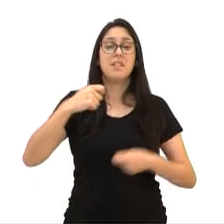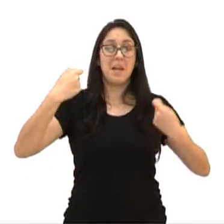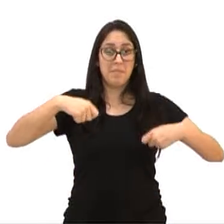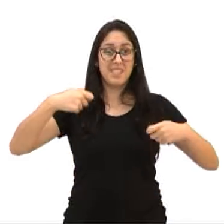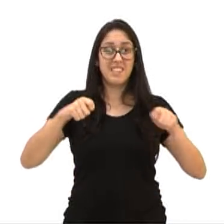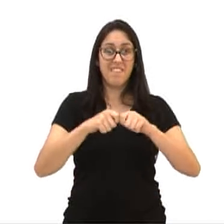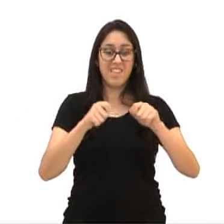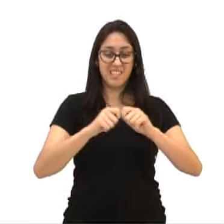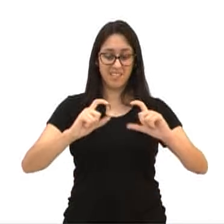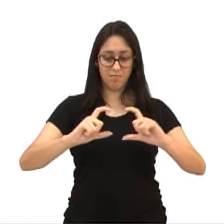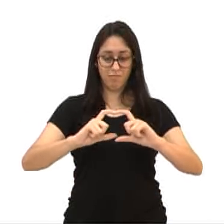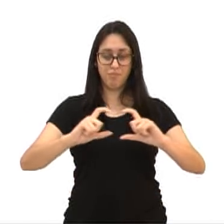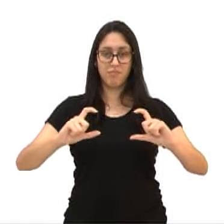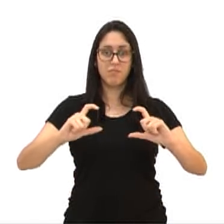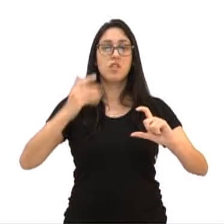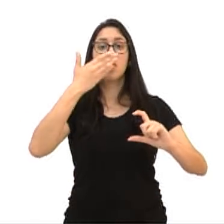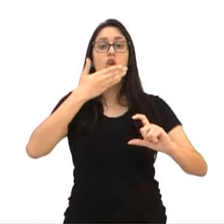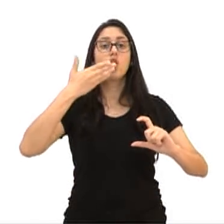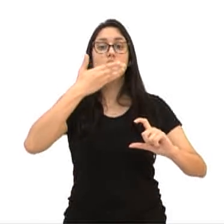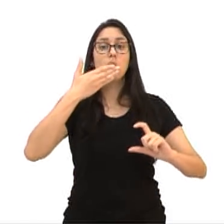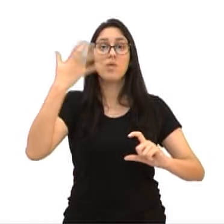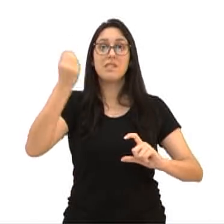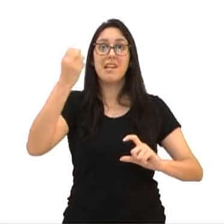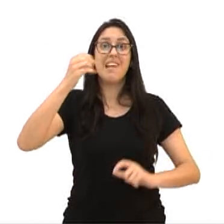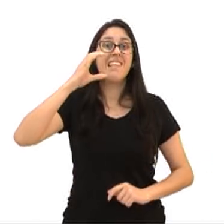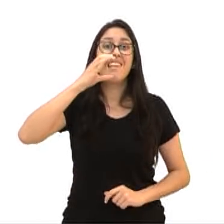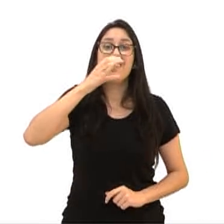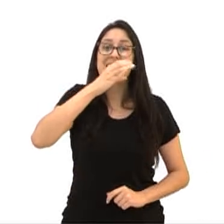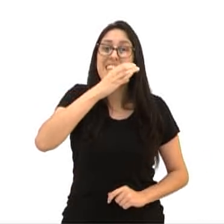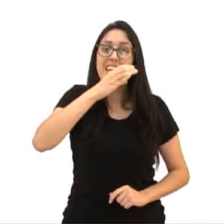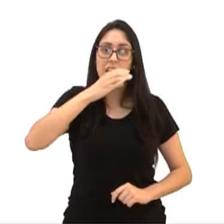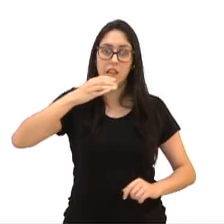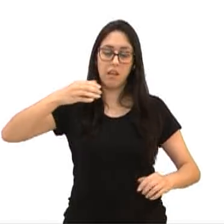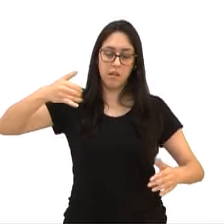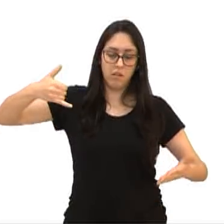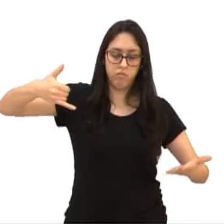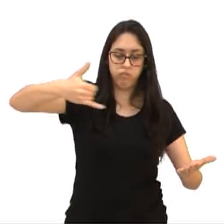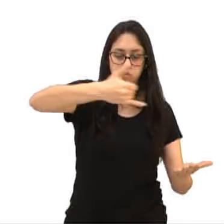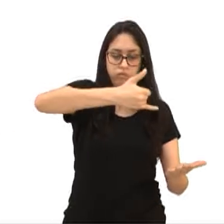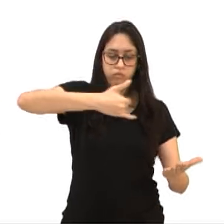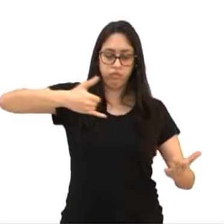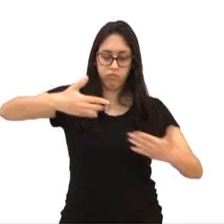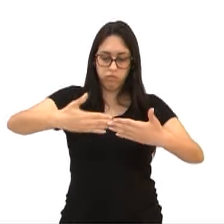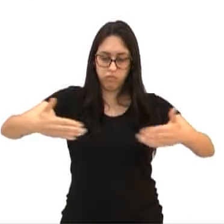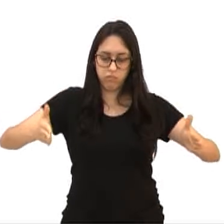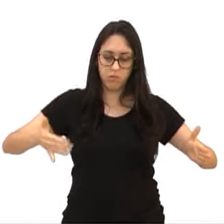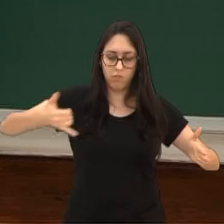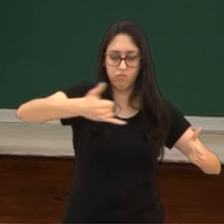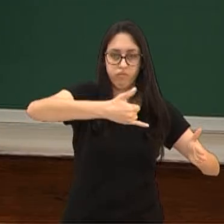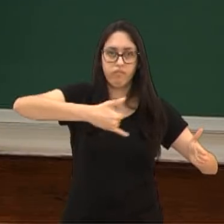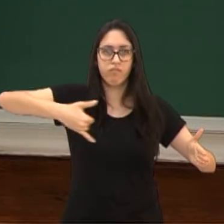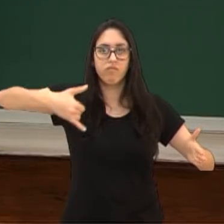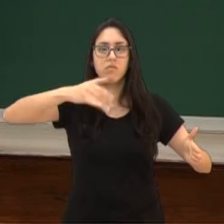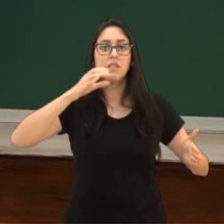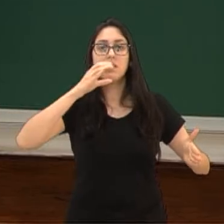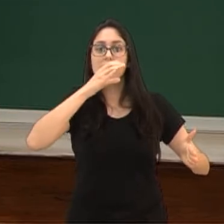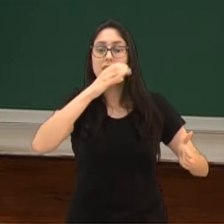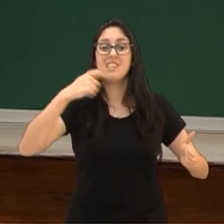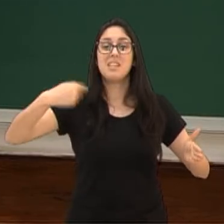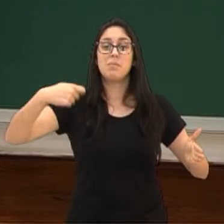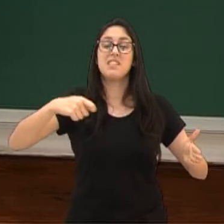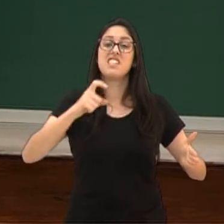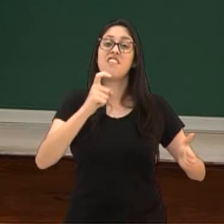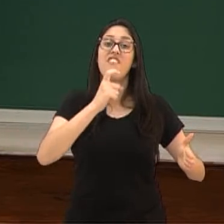Carla despeja o doce de leite quente numa forma, no formato desejado, para que